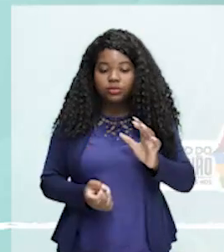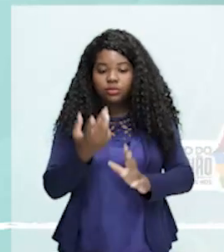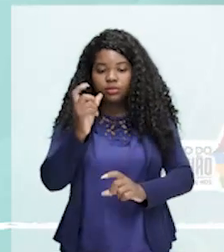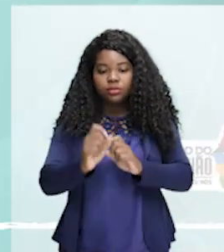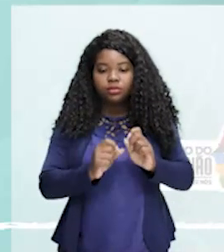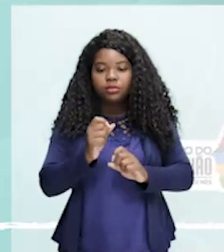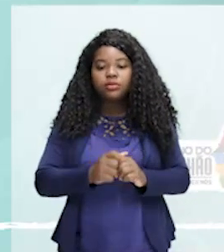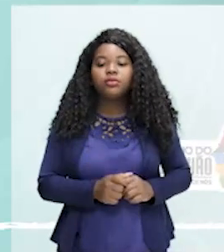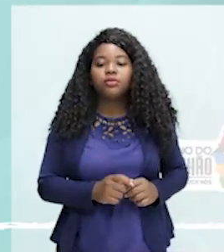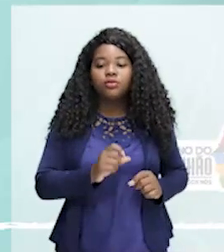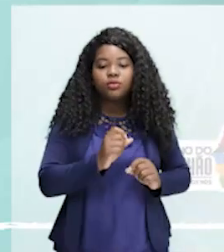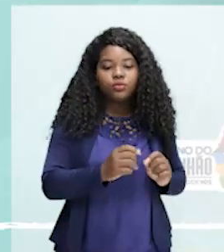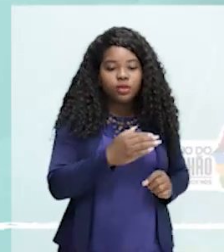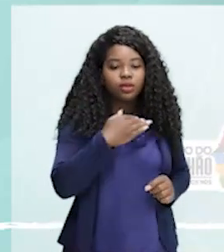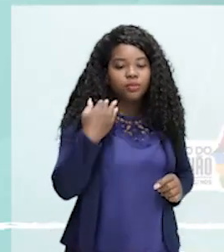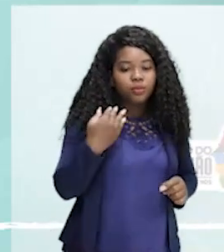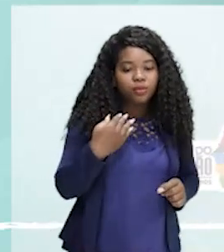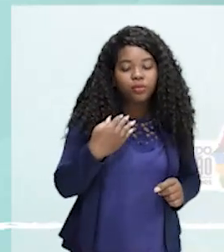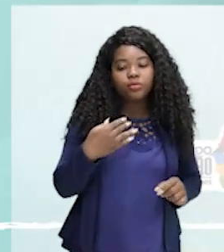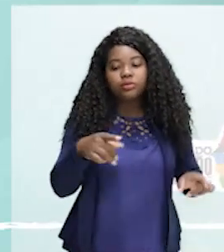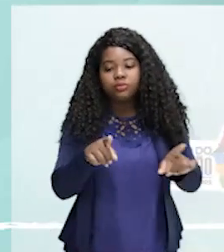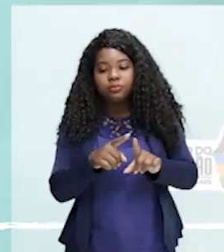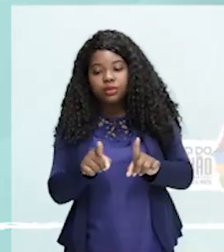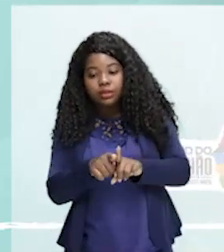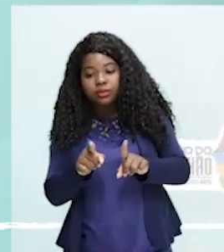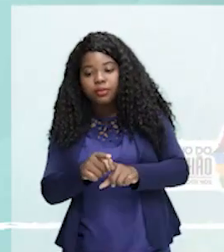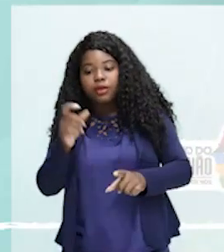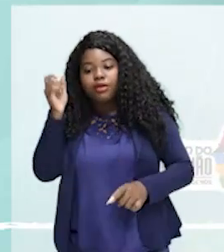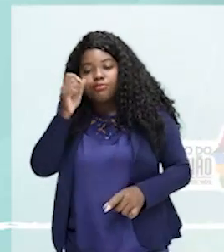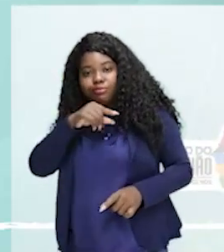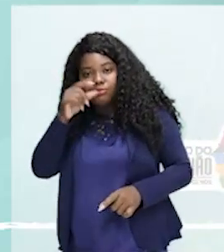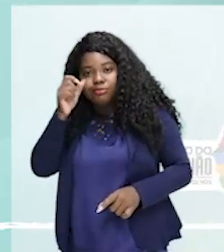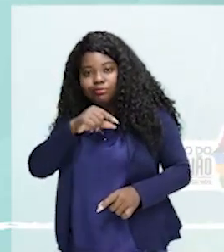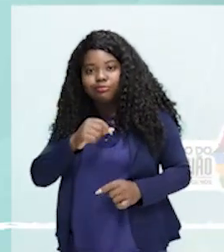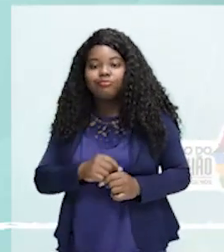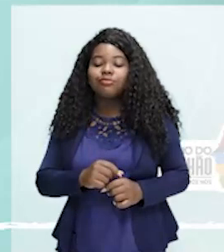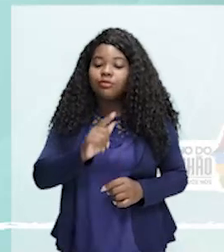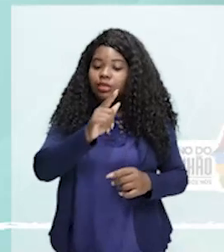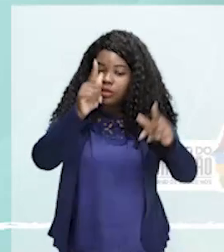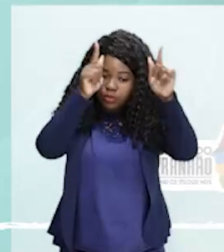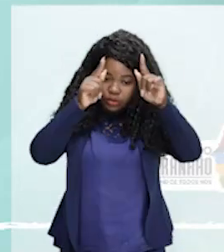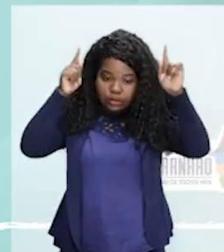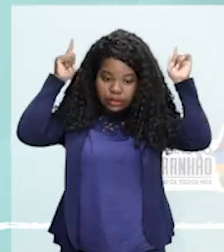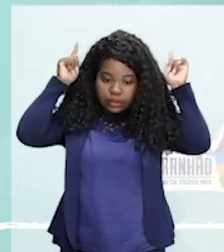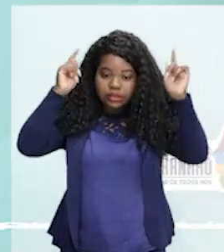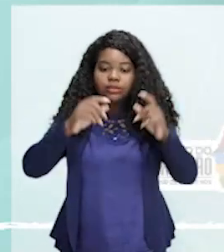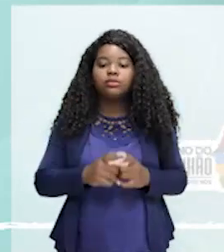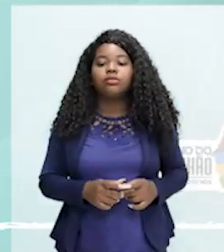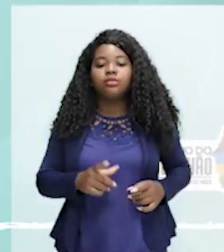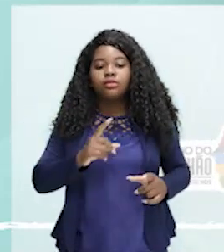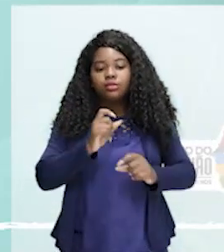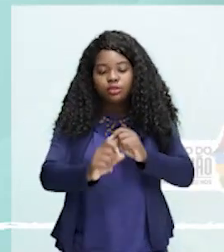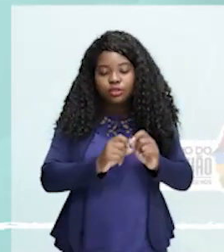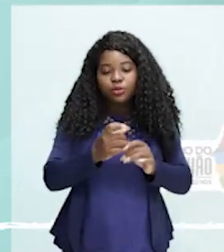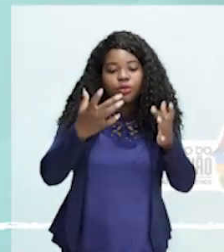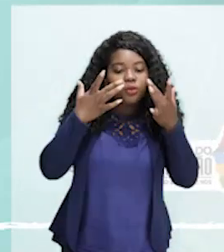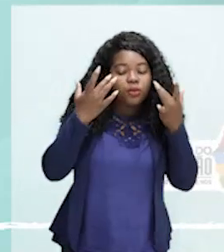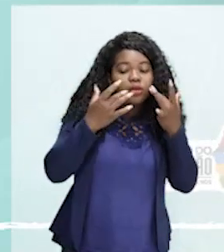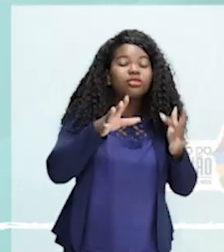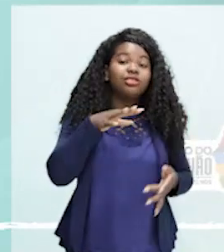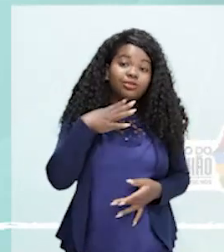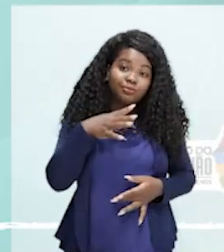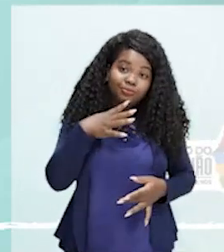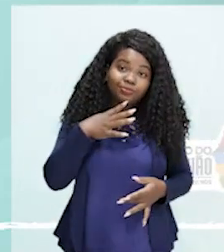tanto da tragédia quanto da comédia. E aí, os gregos dão o formato exato que a gente conhece no teatro,